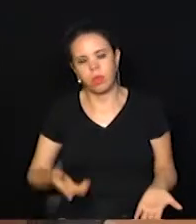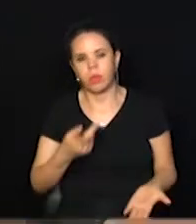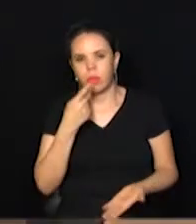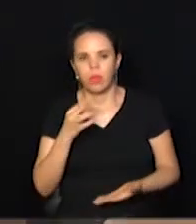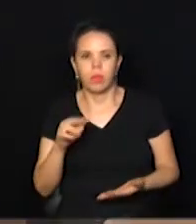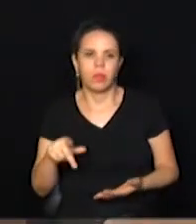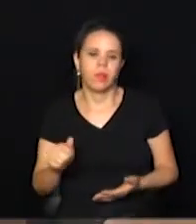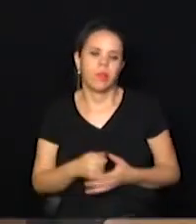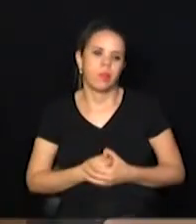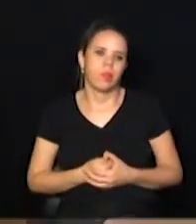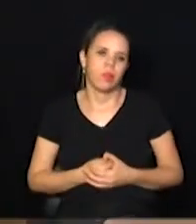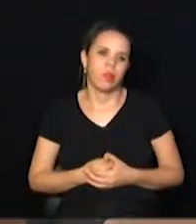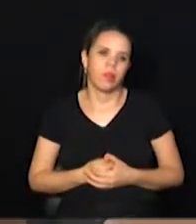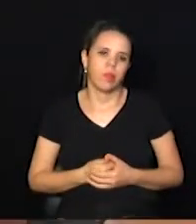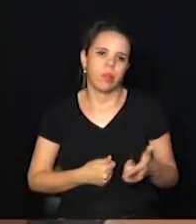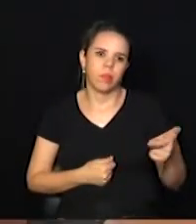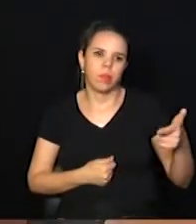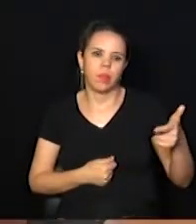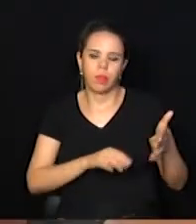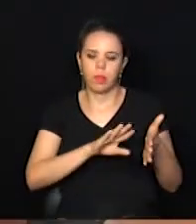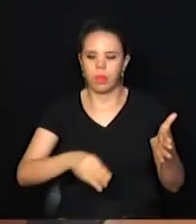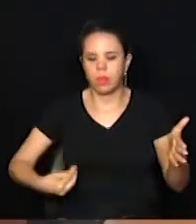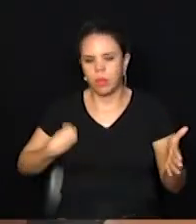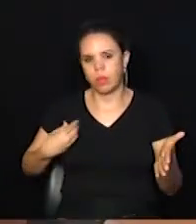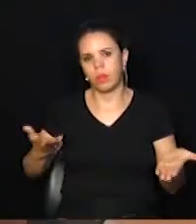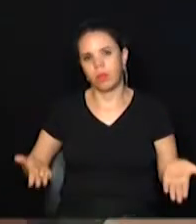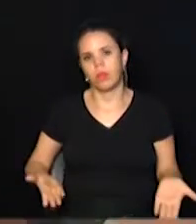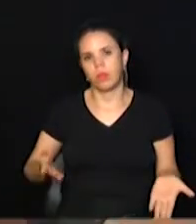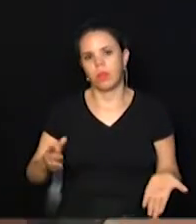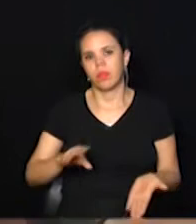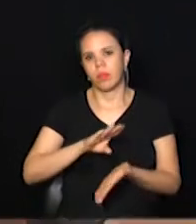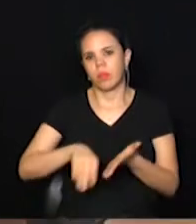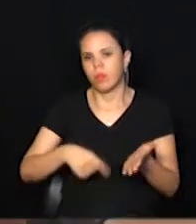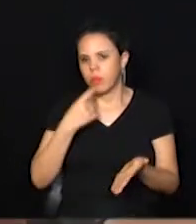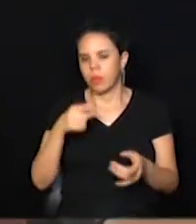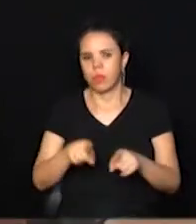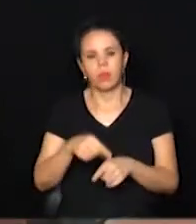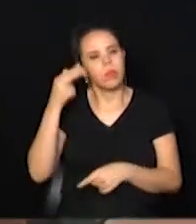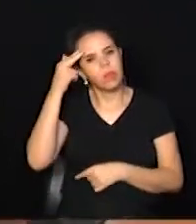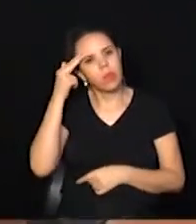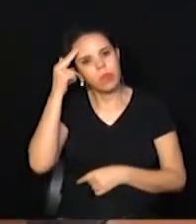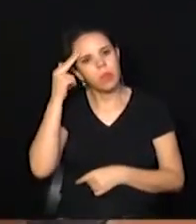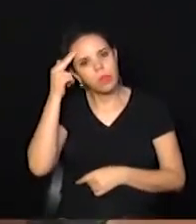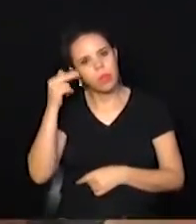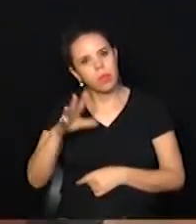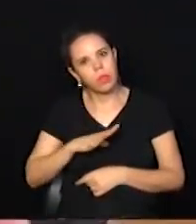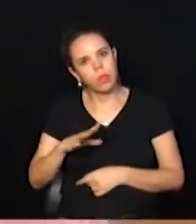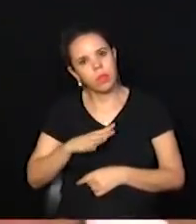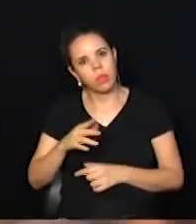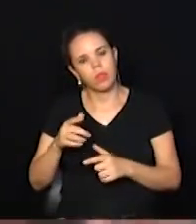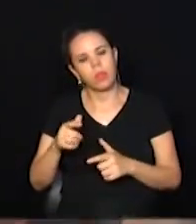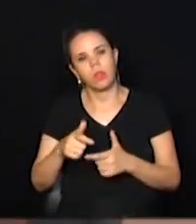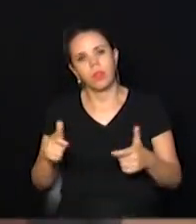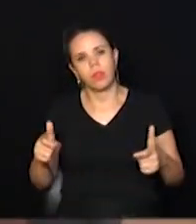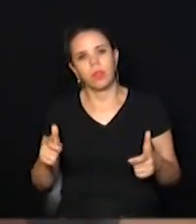Camila. A bala, né, que tirou Toninho, ele tirou de Campinas também o sonho de uma cidade mais popular,